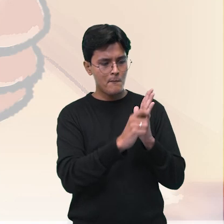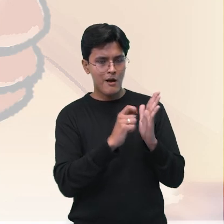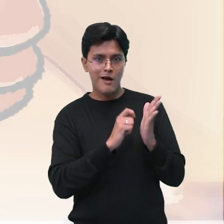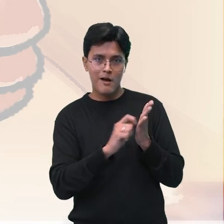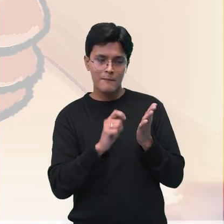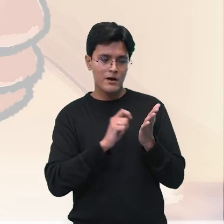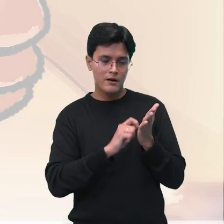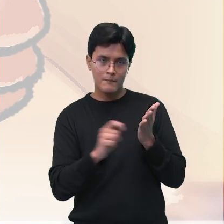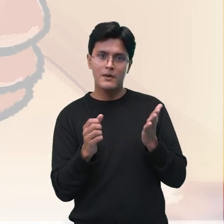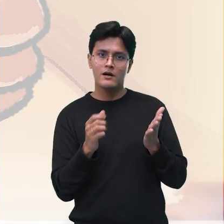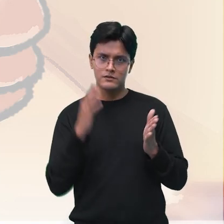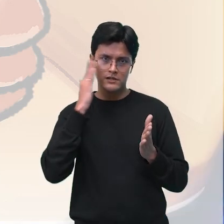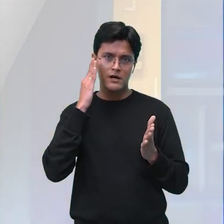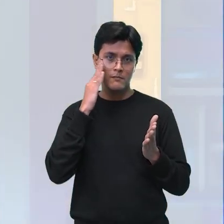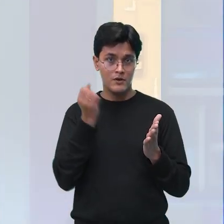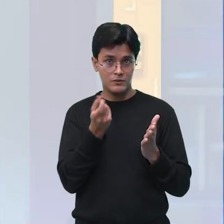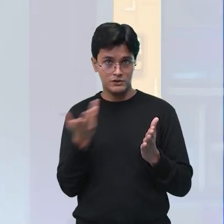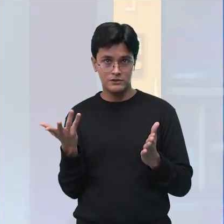ferramentas.